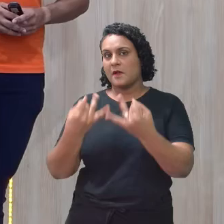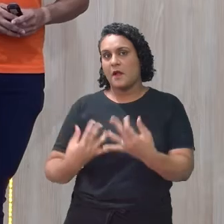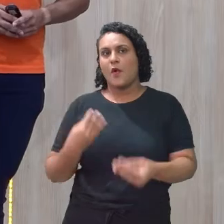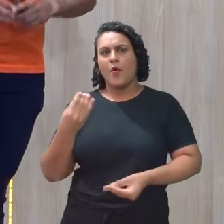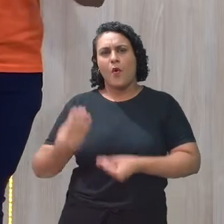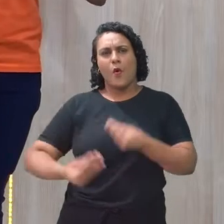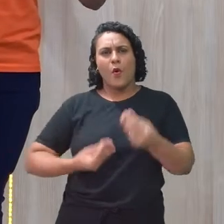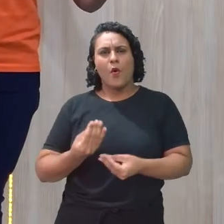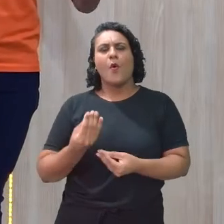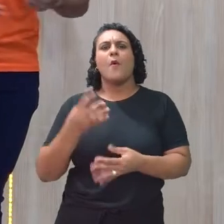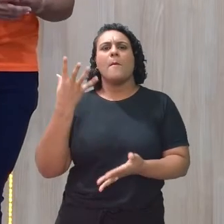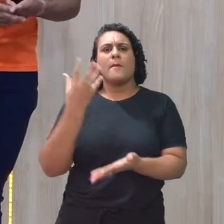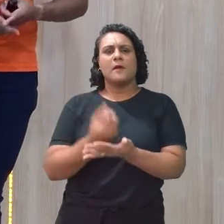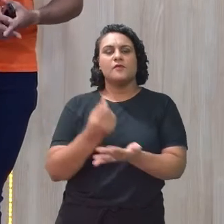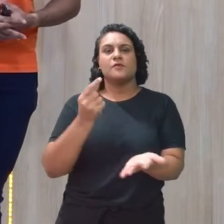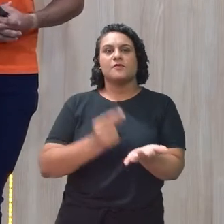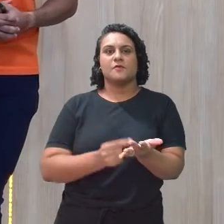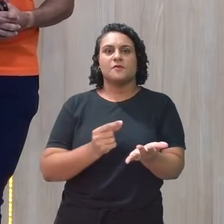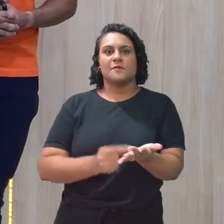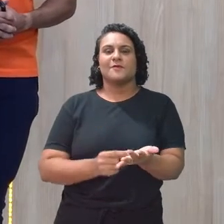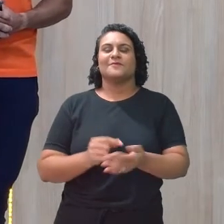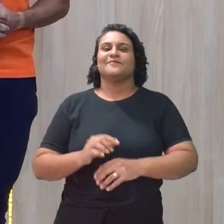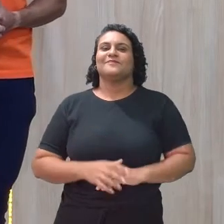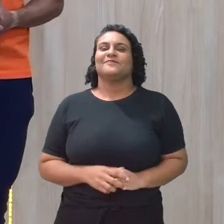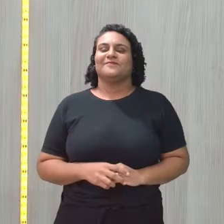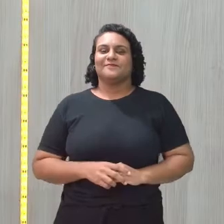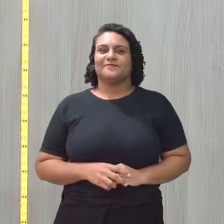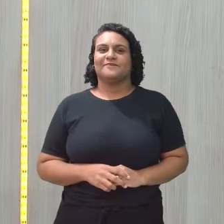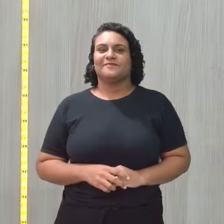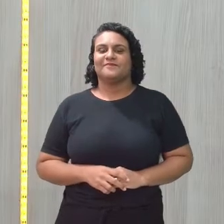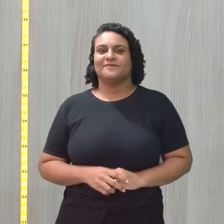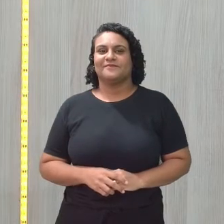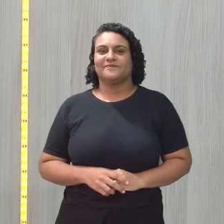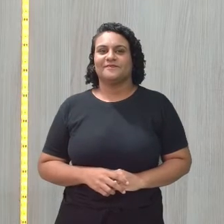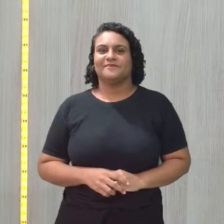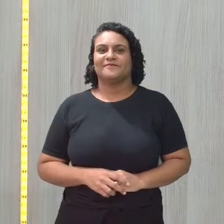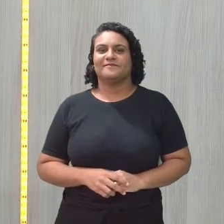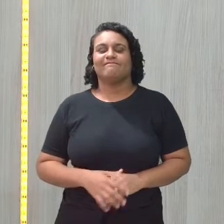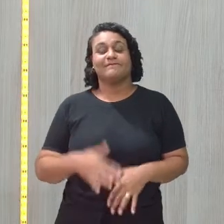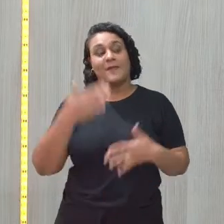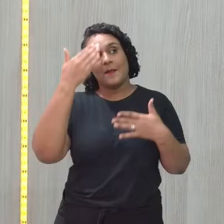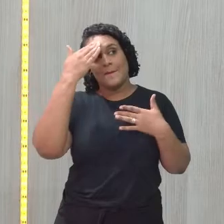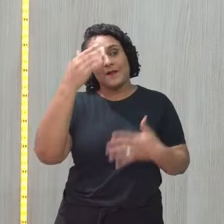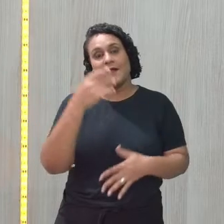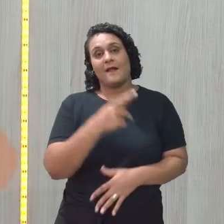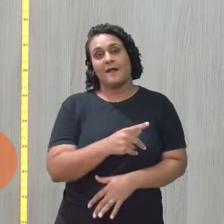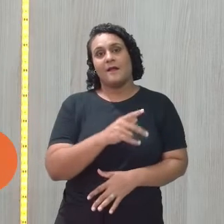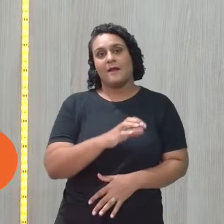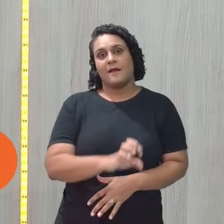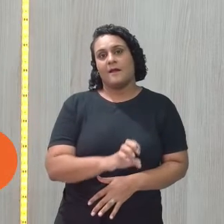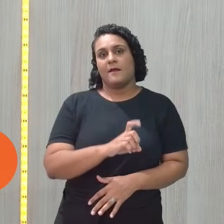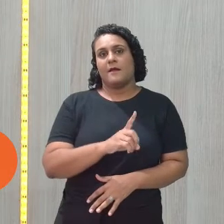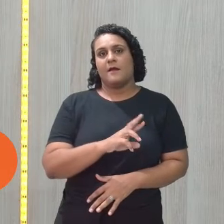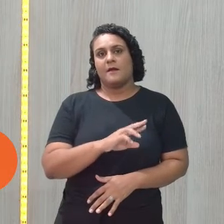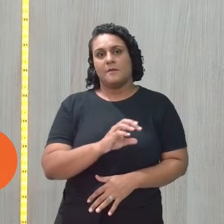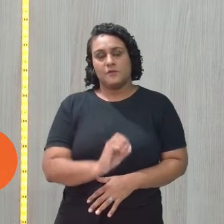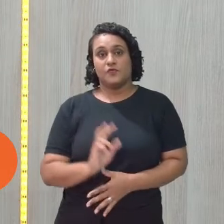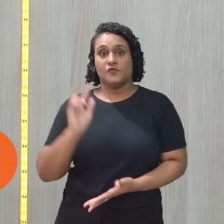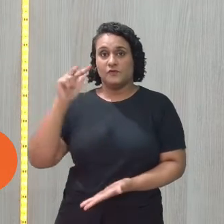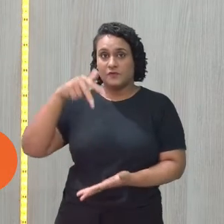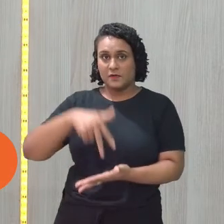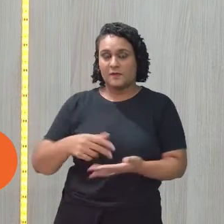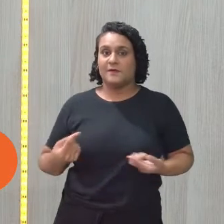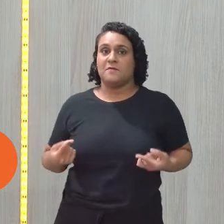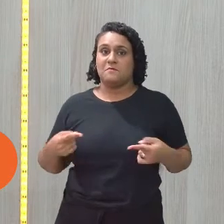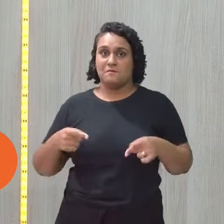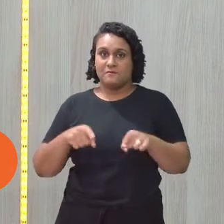do aplicativo e dar as boas-vindas para vocês. Valeu, Pedro, né? Então, estamos aqui novamente na